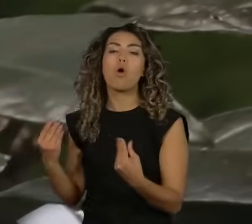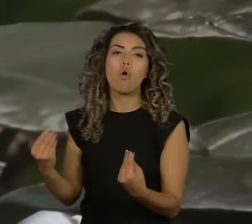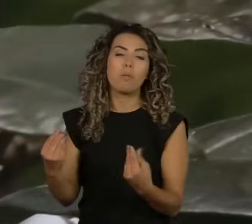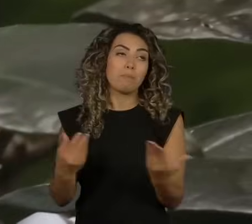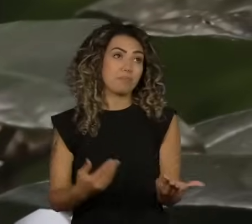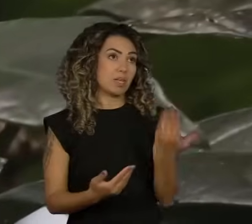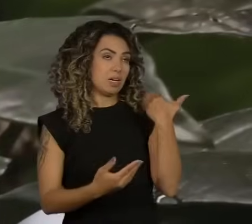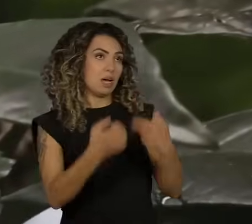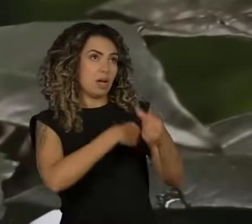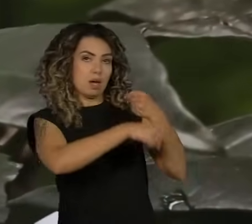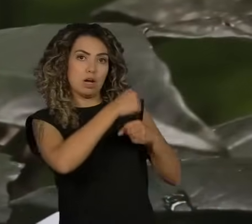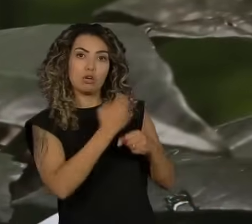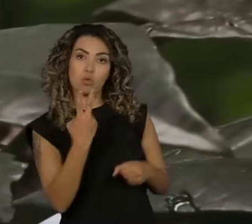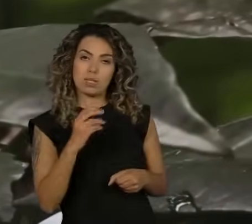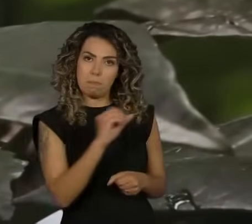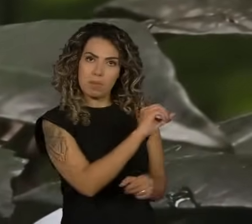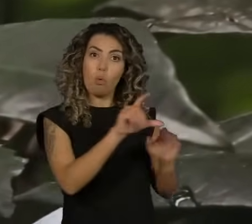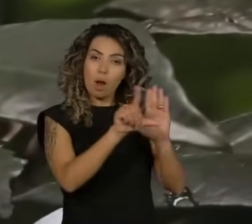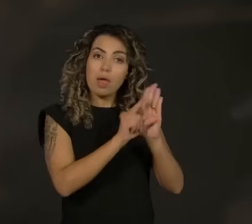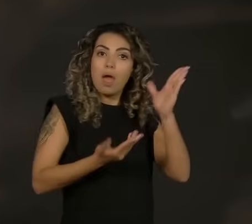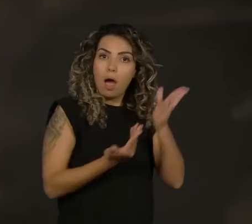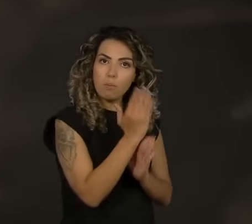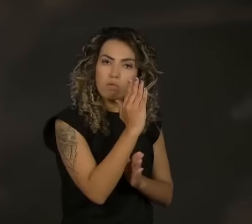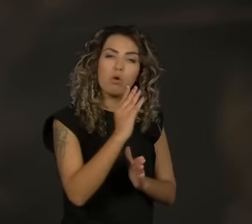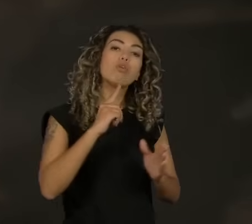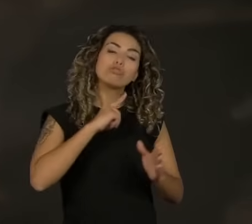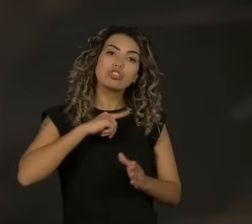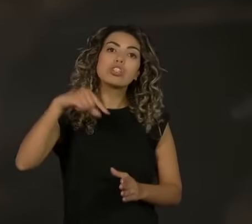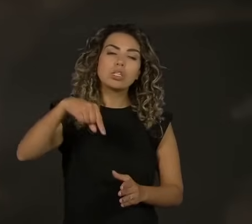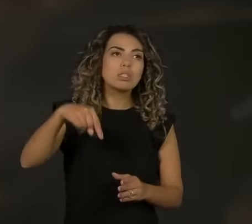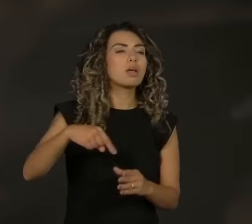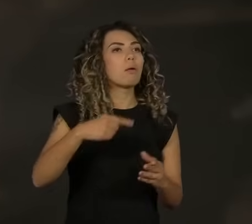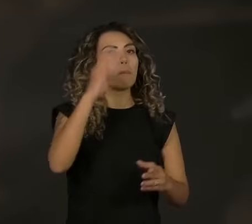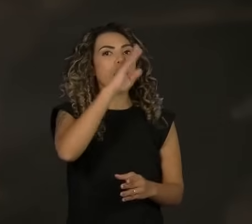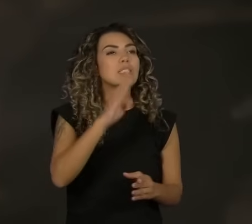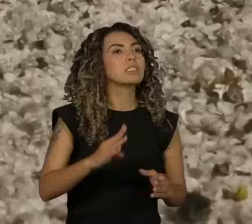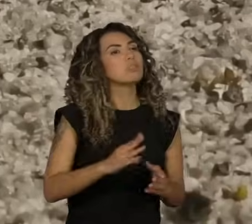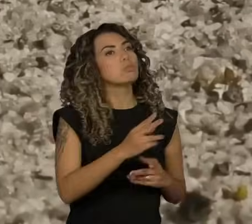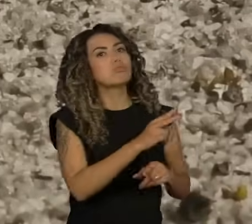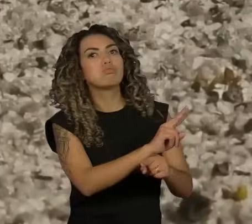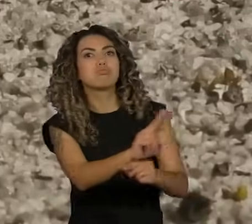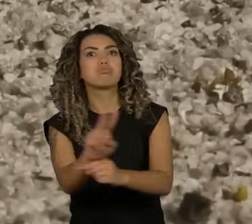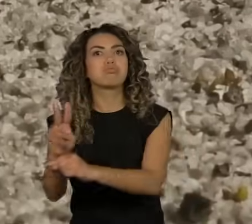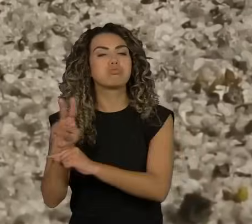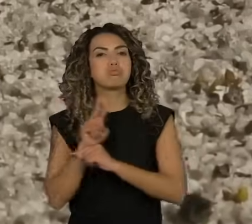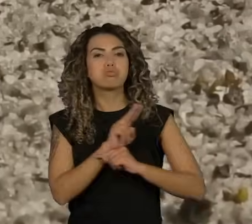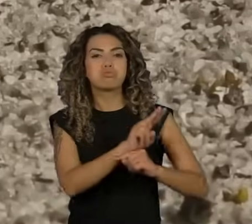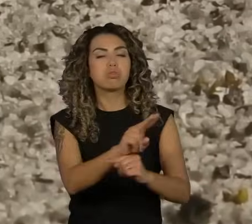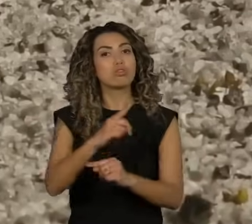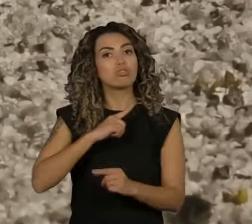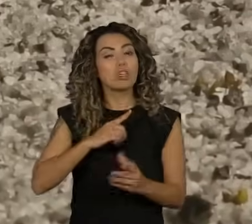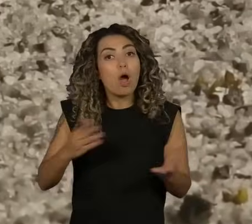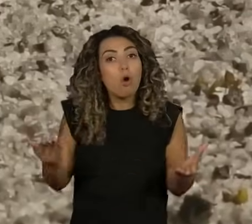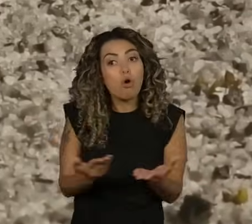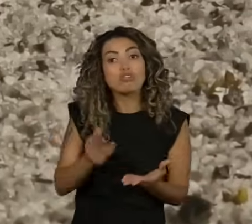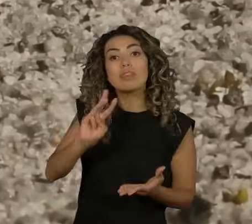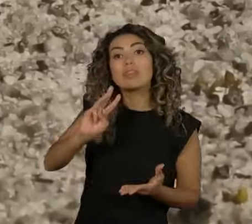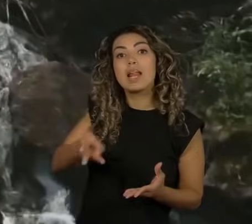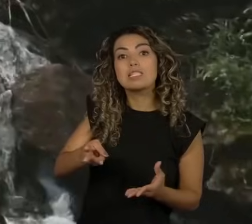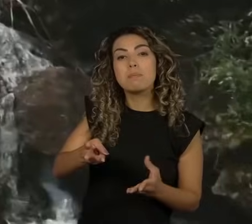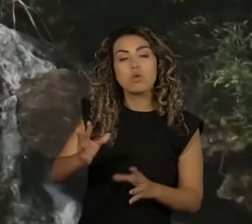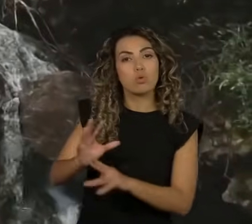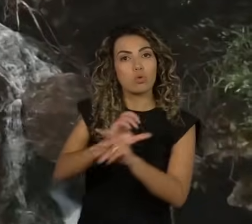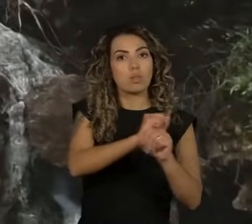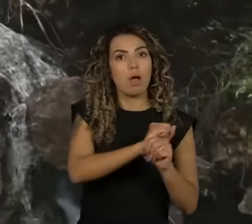aprovada em 2000, algo em torno de 1.000 unidades de conservação no Brasil inteiro. Hoje nós temos mais de 3.000. O governo federal aportou